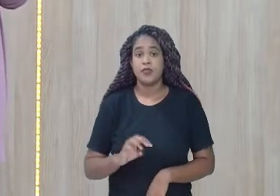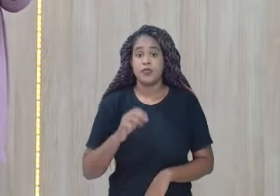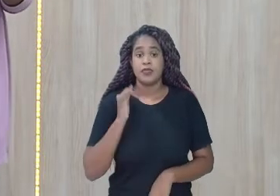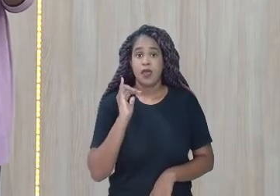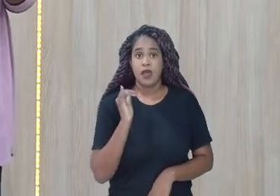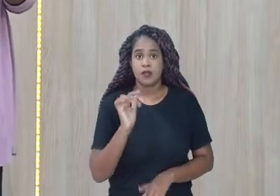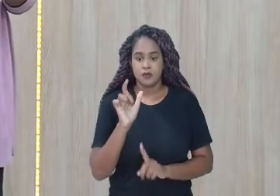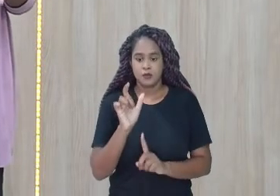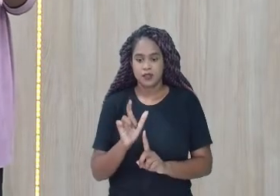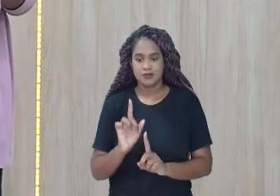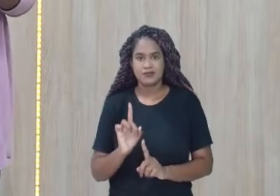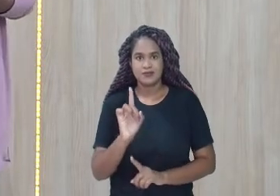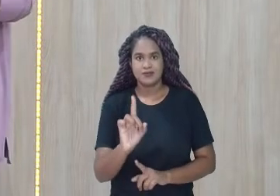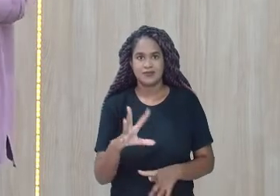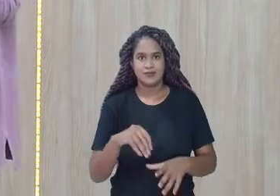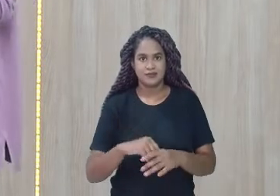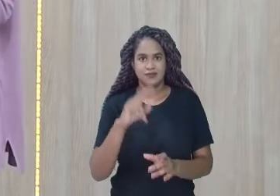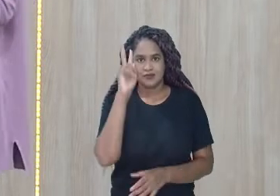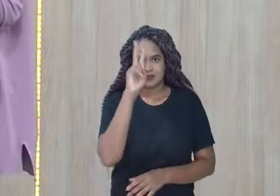que participa da história.